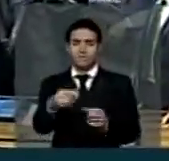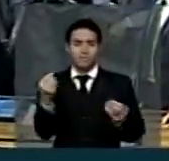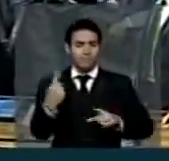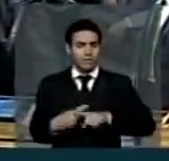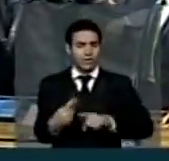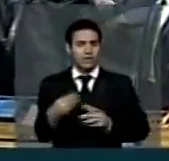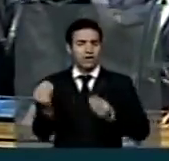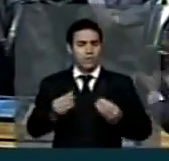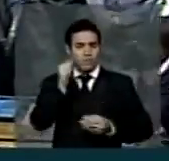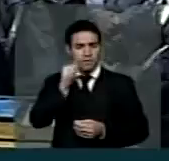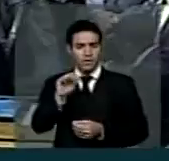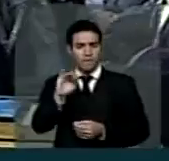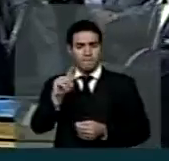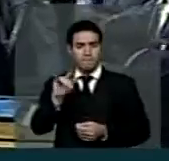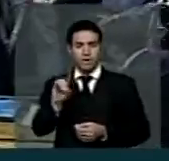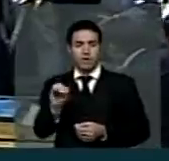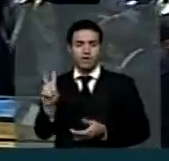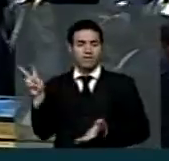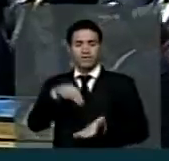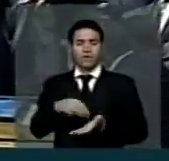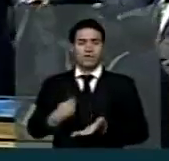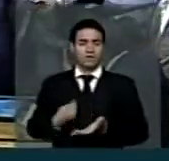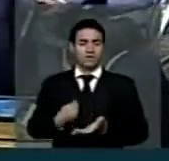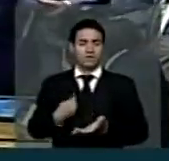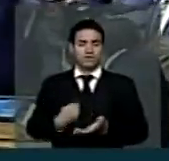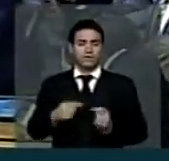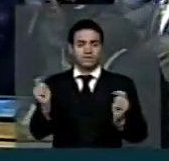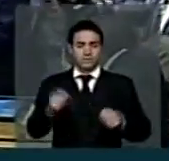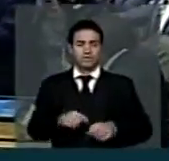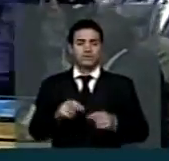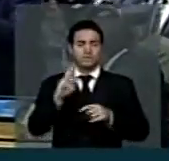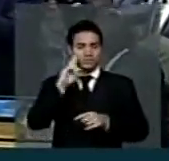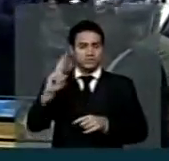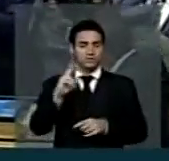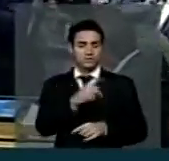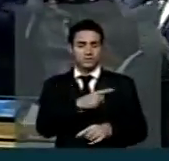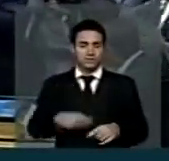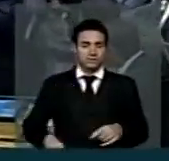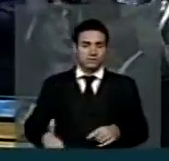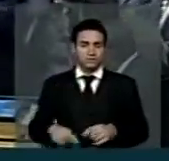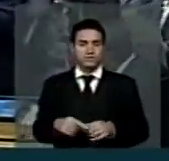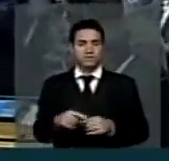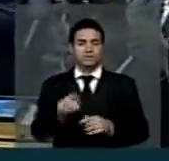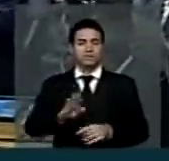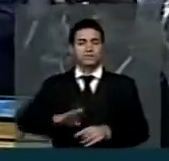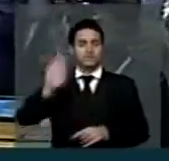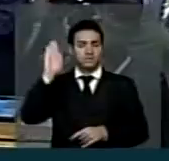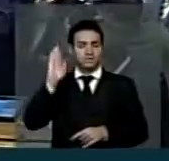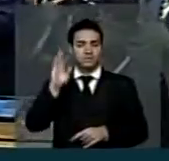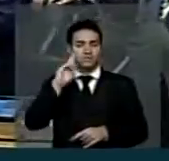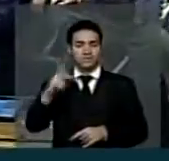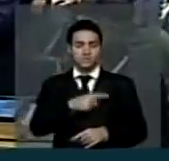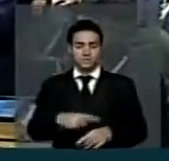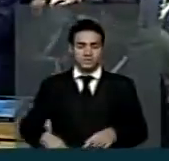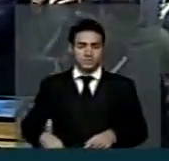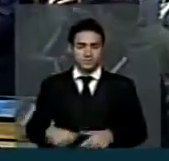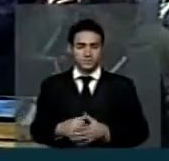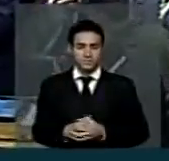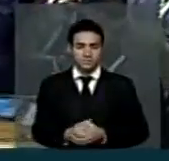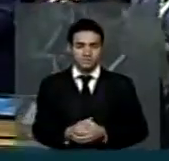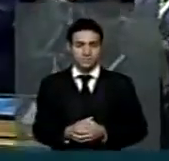Uma blogueira vir aqui. Pela ordem, senhor presidente. Com a sessão pela do ordem, senhor presidente. Pela ordem,